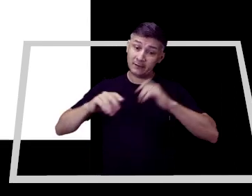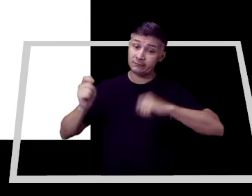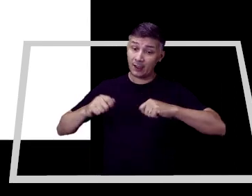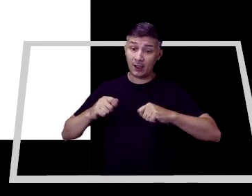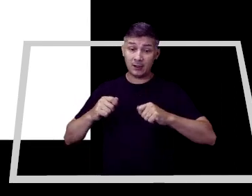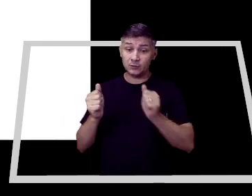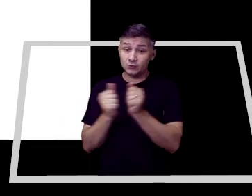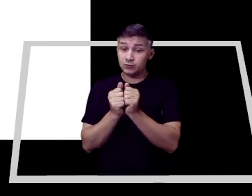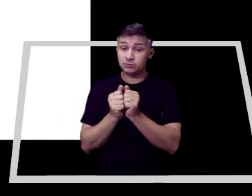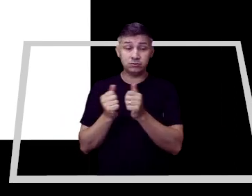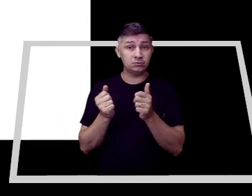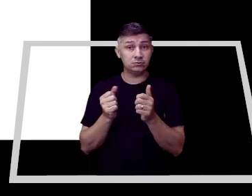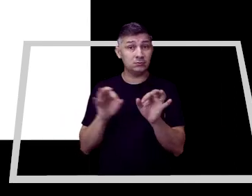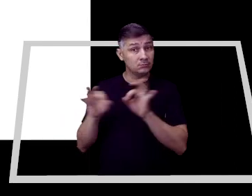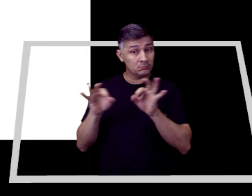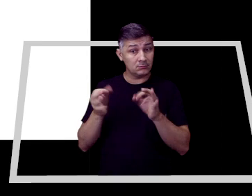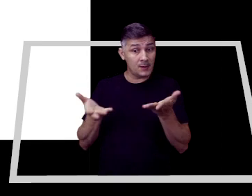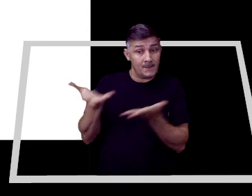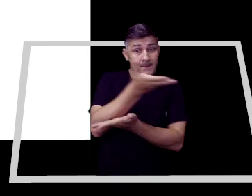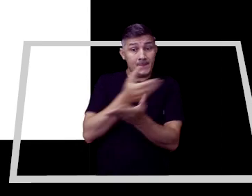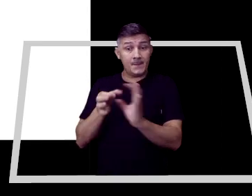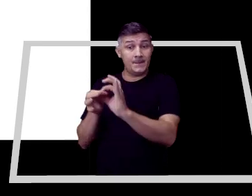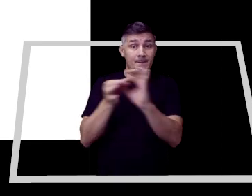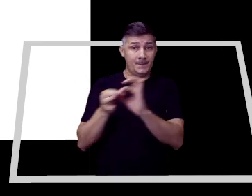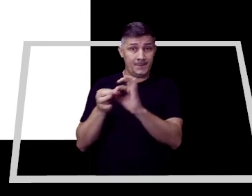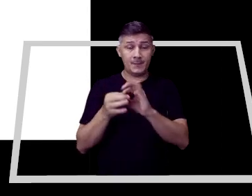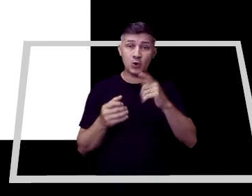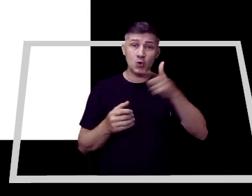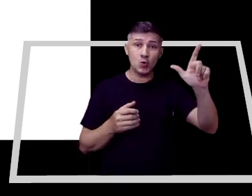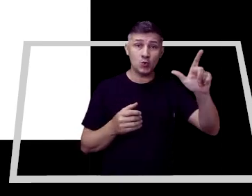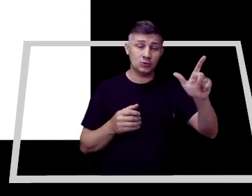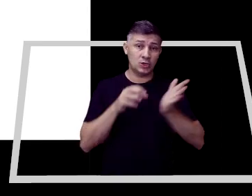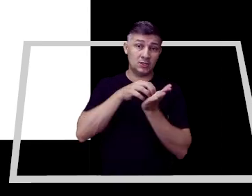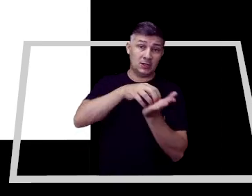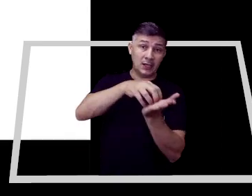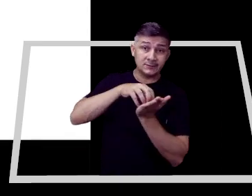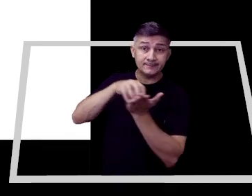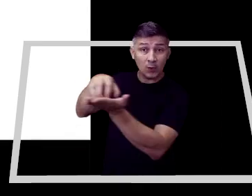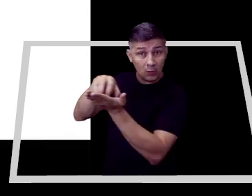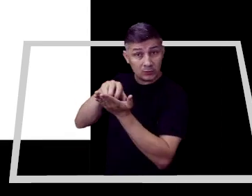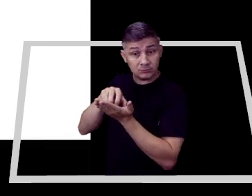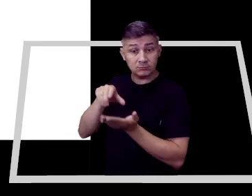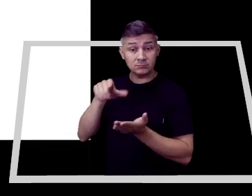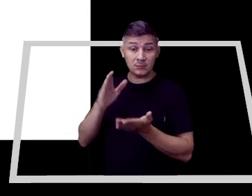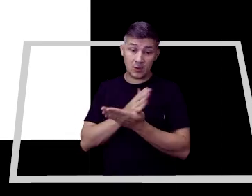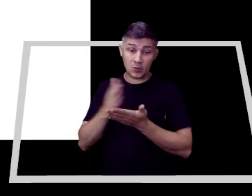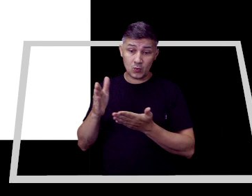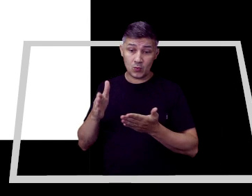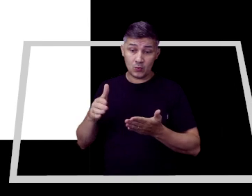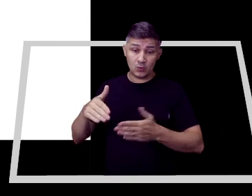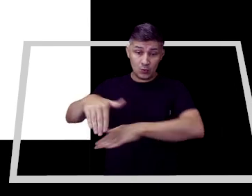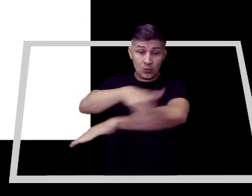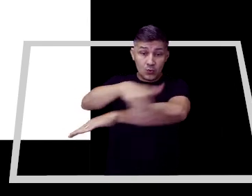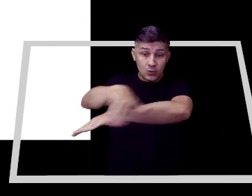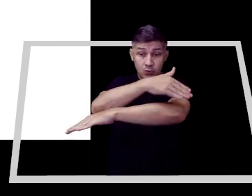de certa maneira, trabalhando de maneira intermodal com outros transportes, então, em alguns